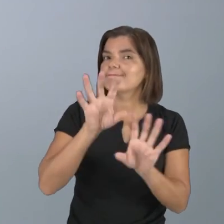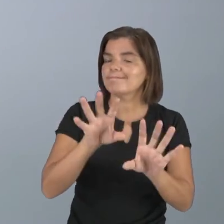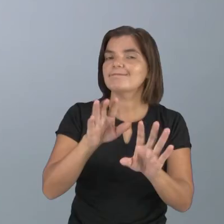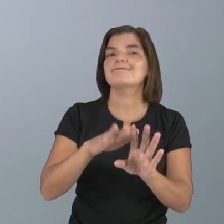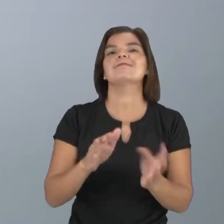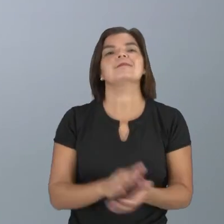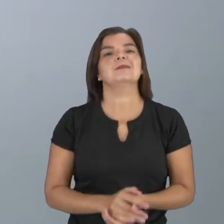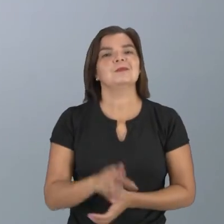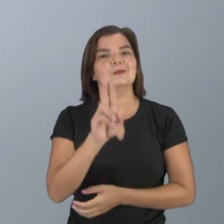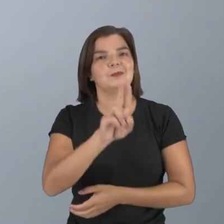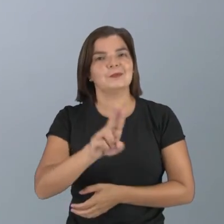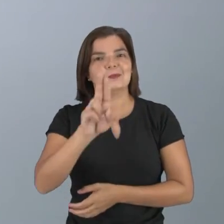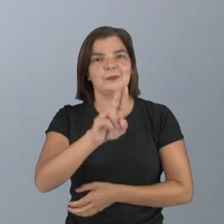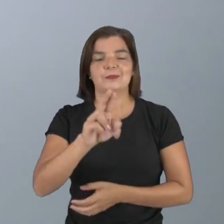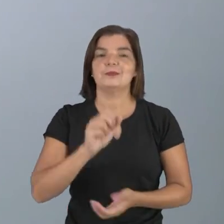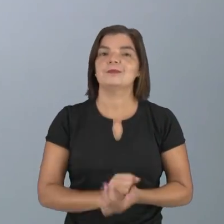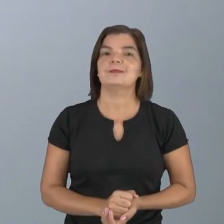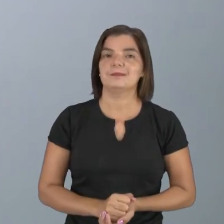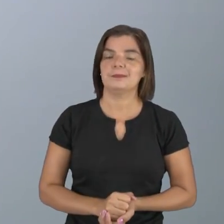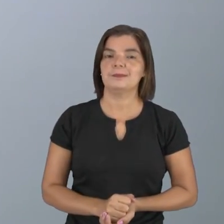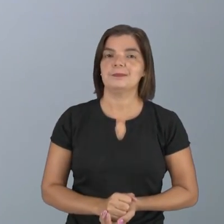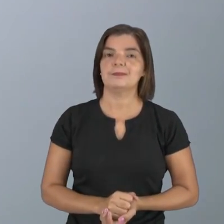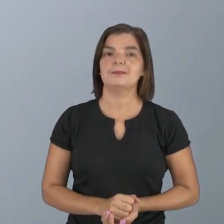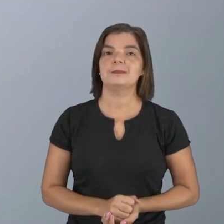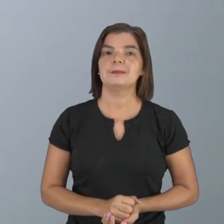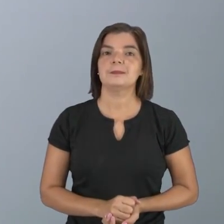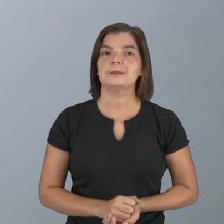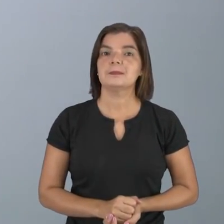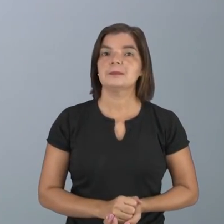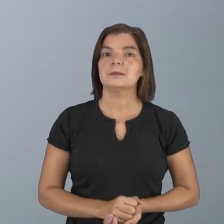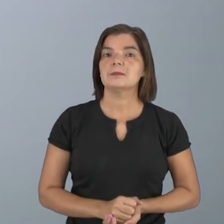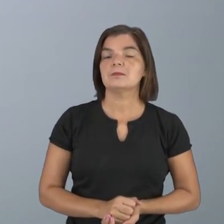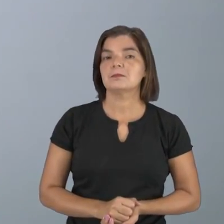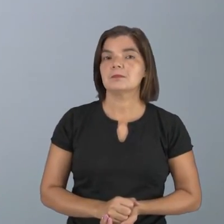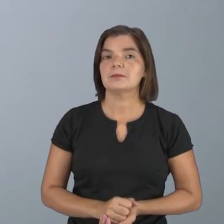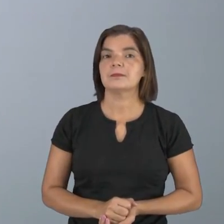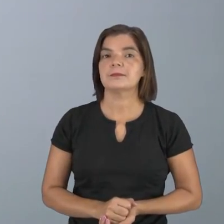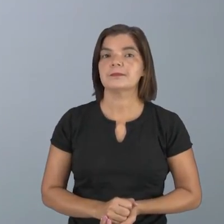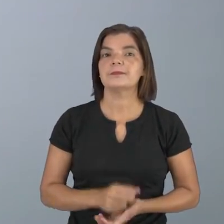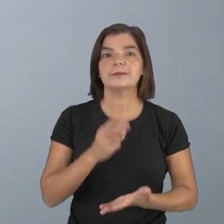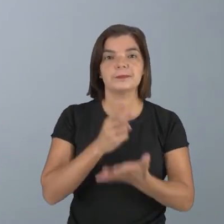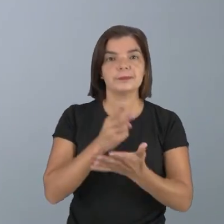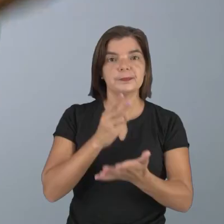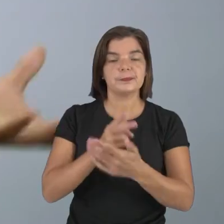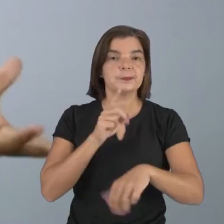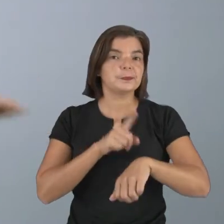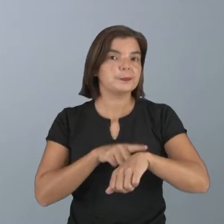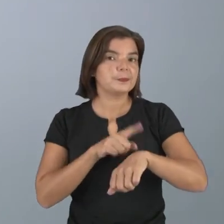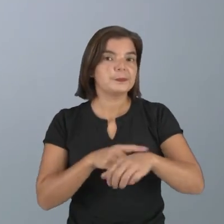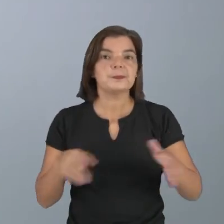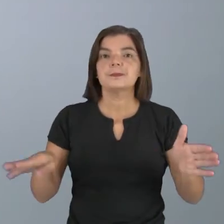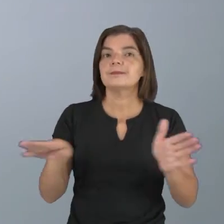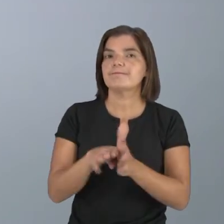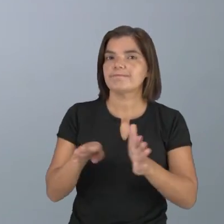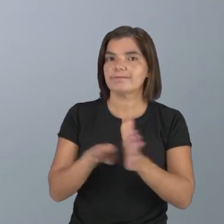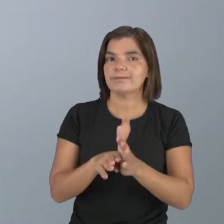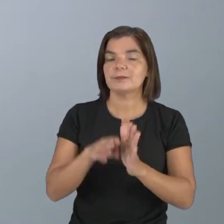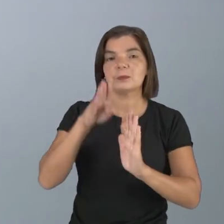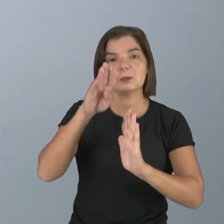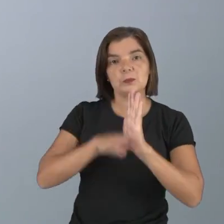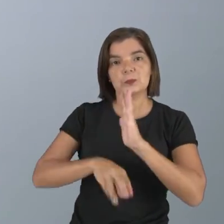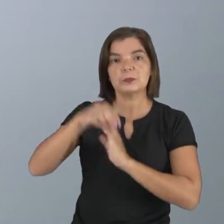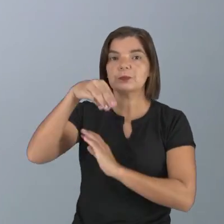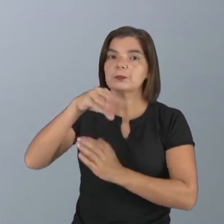é mais usado isso, 7:15, 5:15, sempre a hora que vai chegar, menos